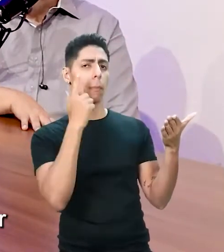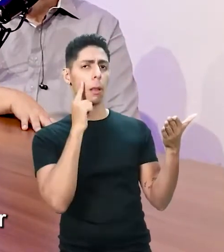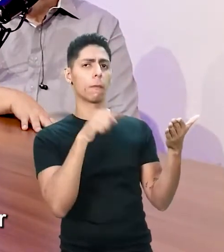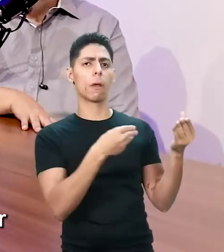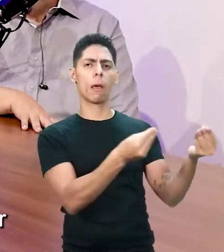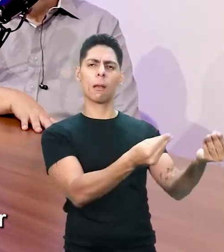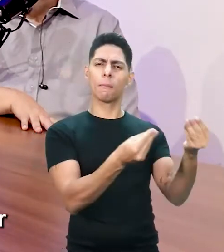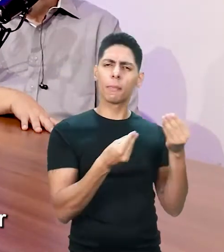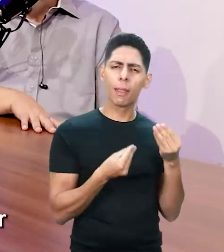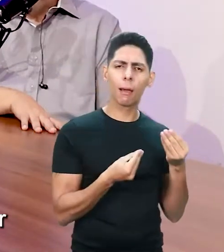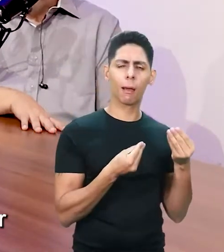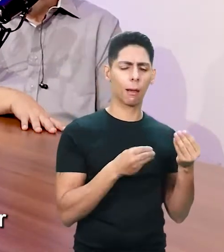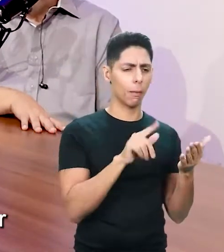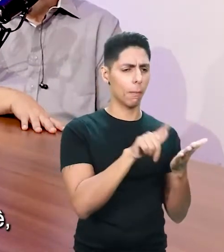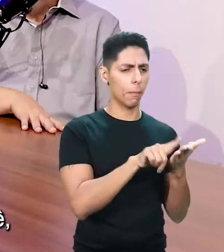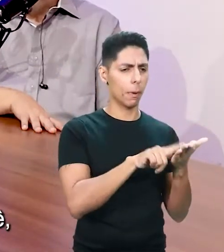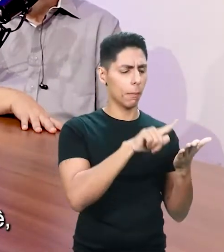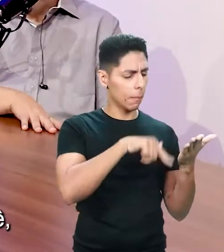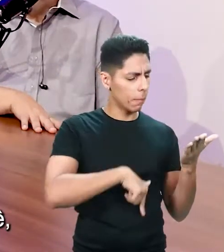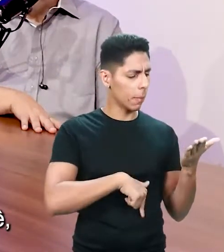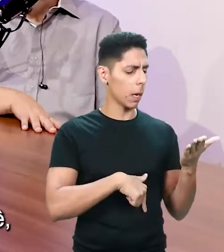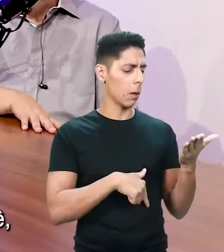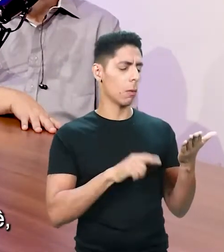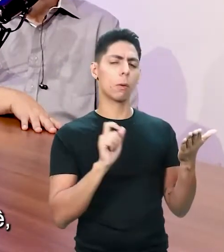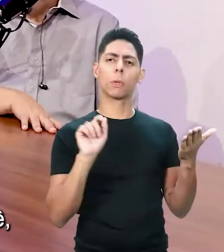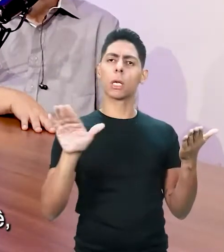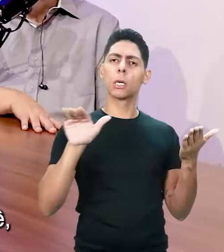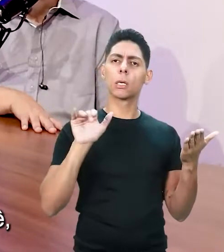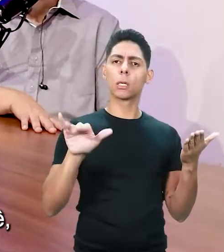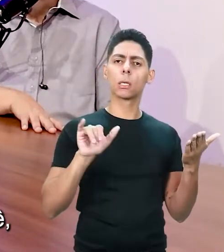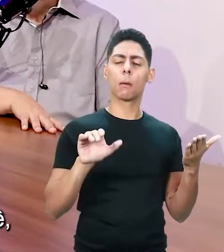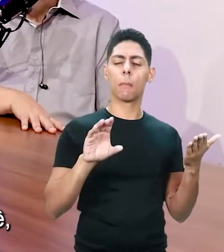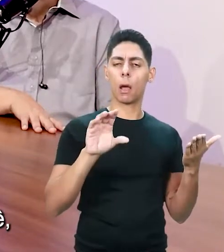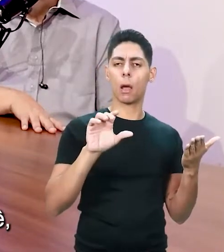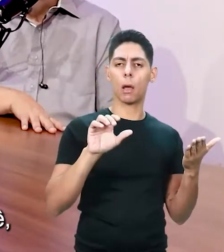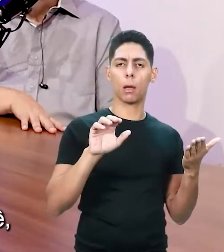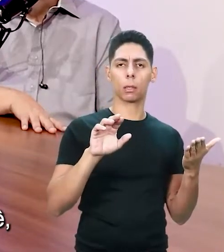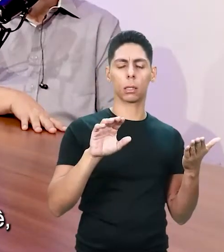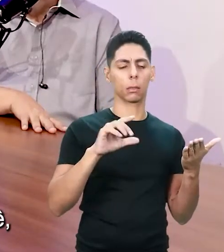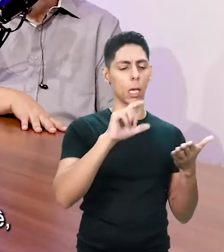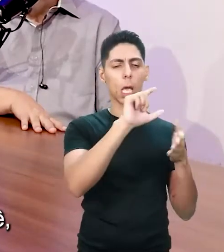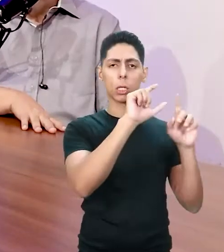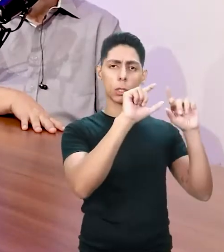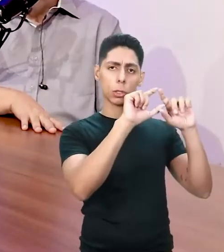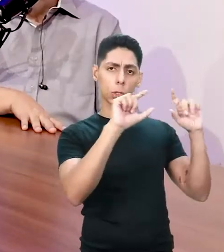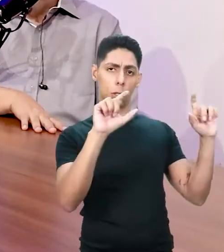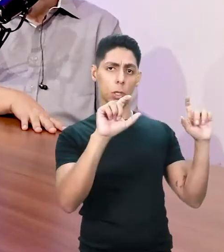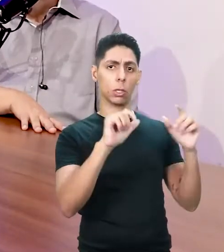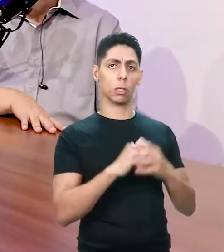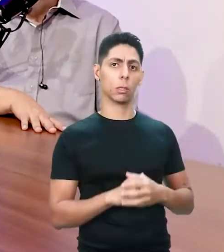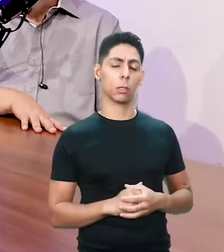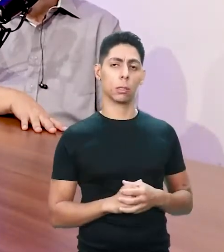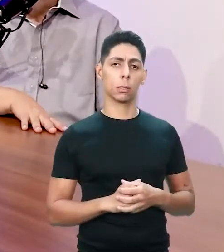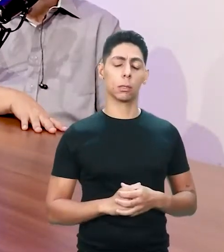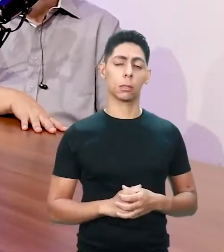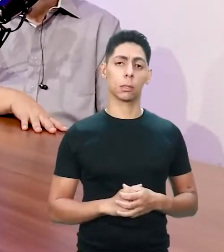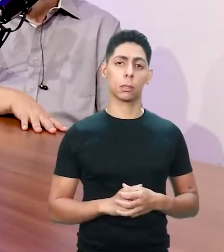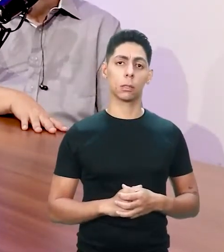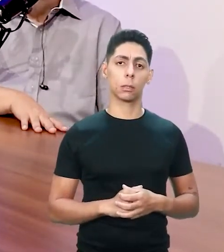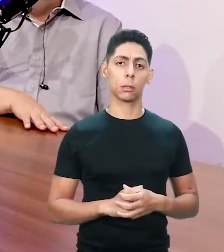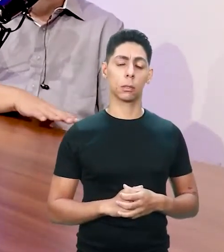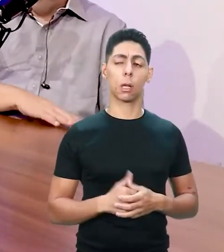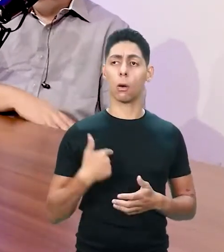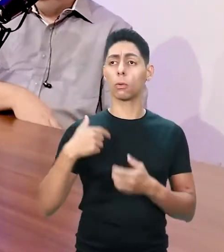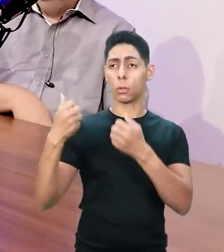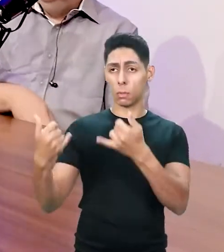me entrega um papel com uma cabeça para eu chamar um repórter. Cabeça é aquele textinho, não para você sabe isso de cor e salteado, estou